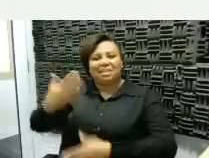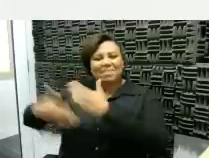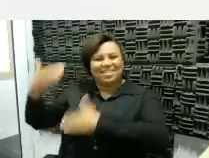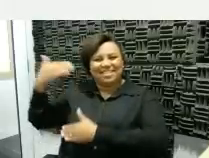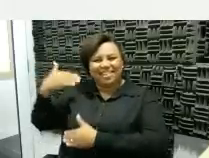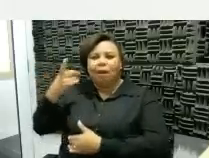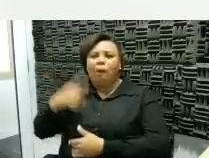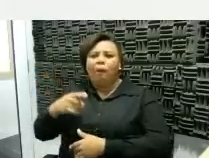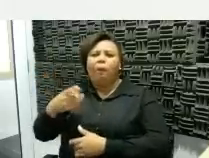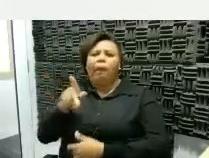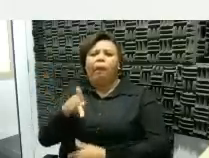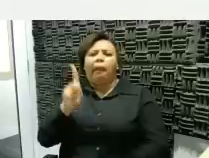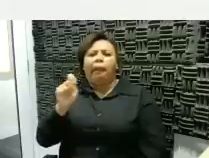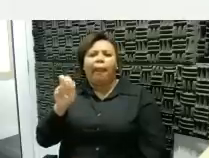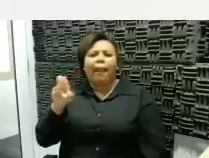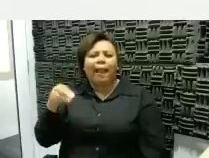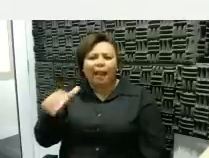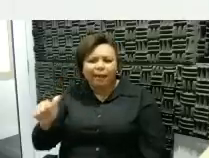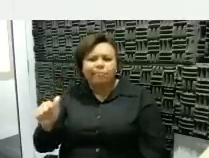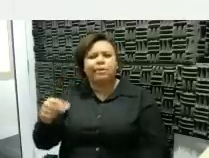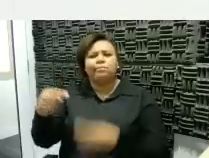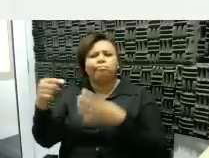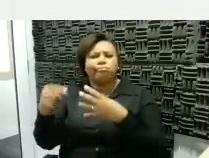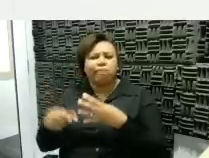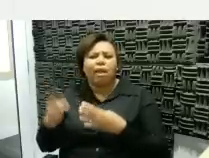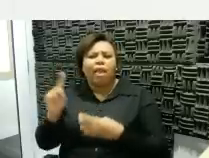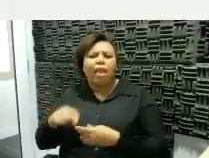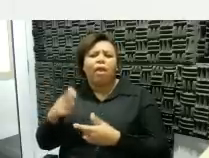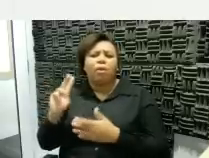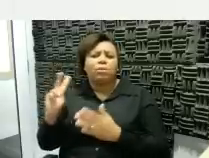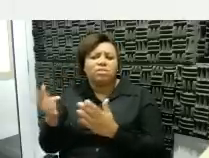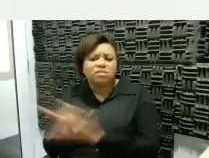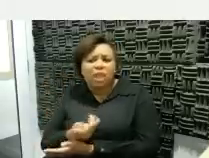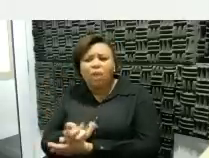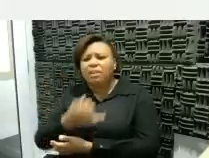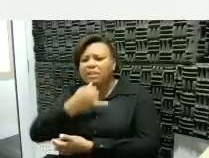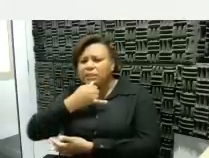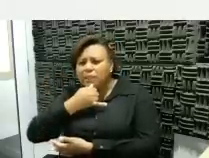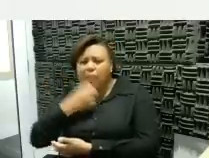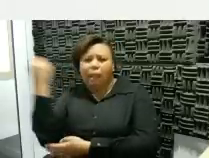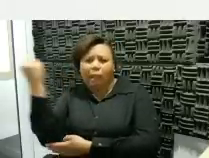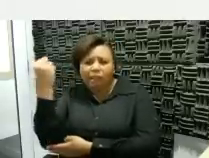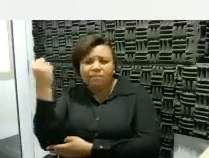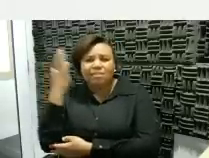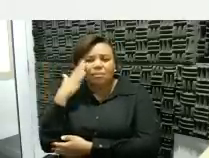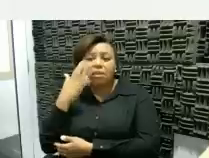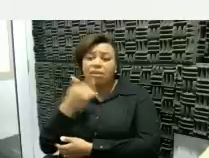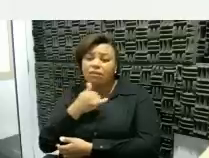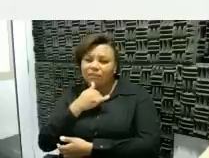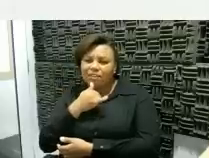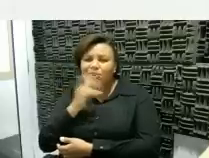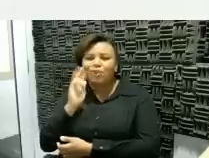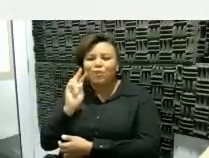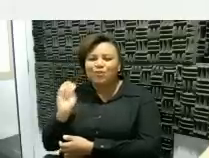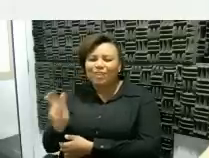enfim é uma é foi uma tragédia que aconteceu com ela infelizmente a gente também enxerga muitas vezes né pessoas que